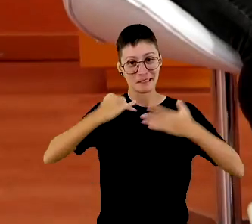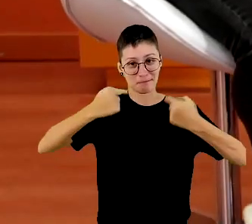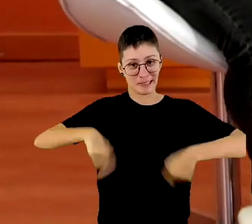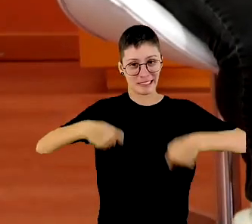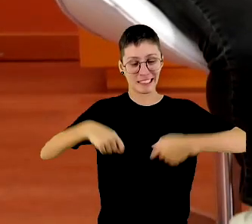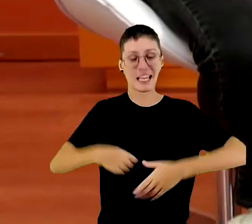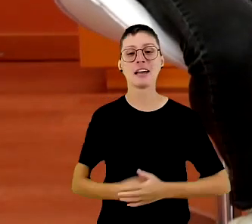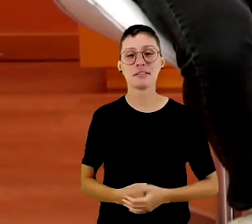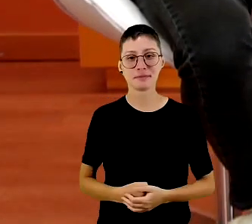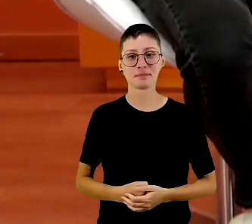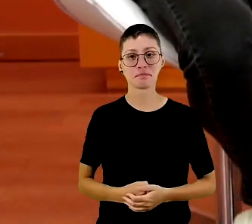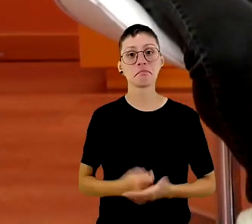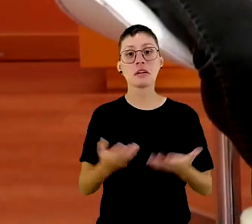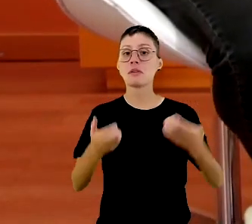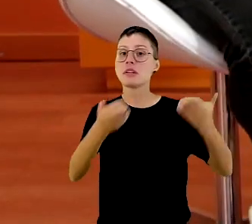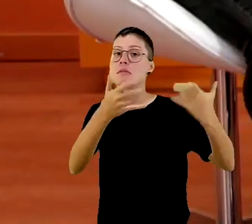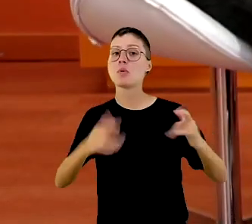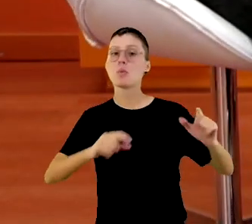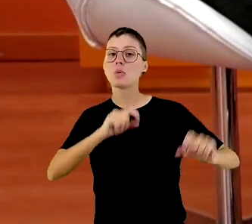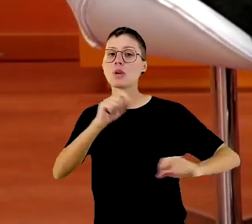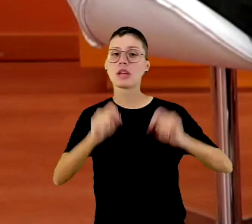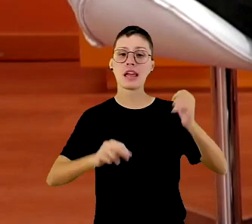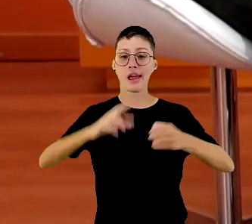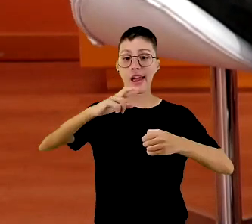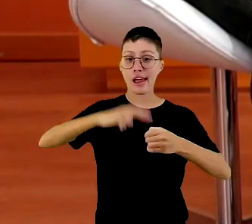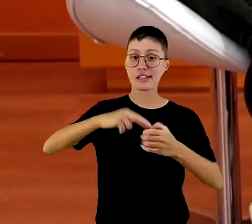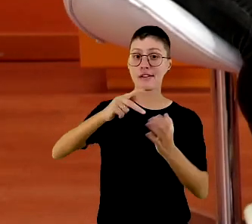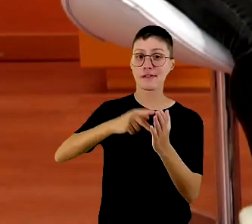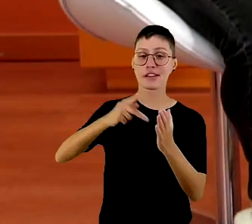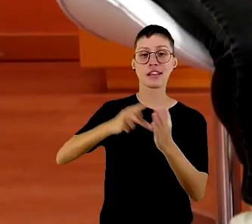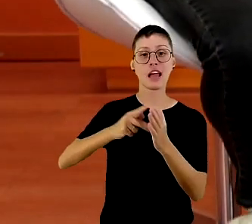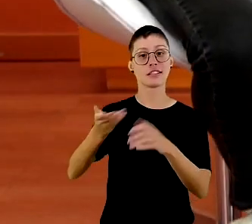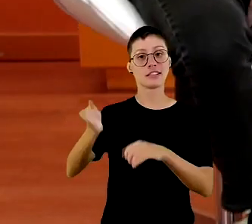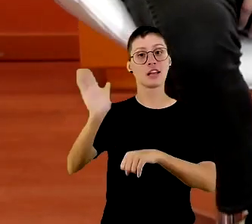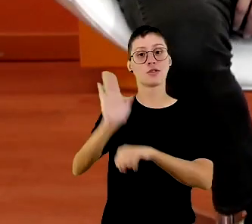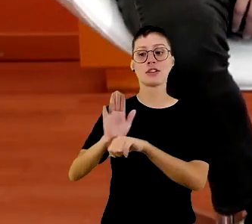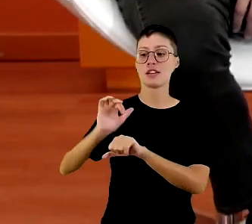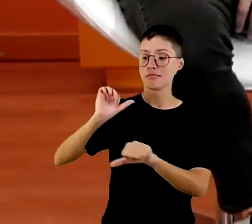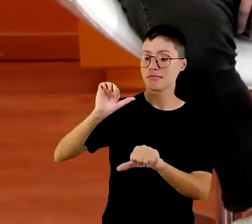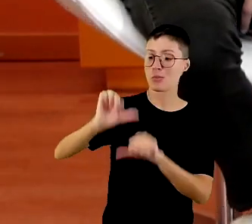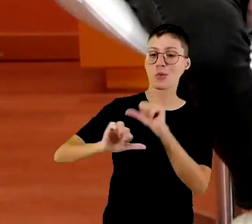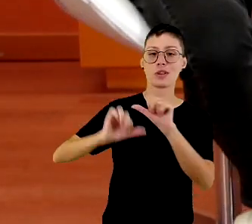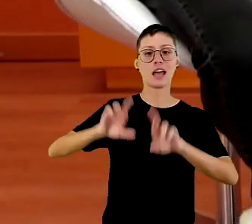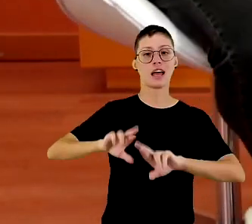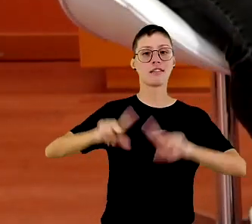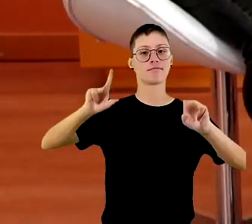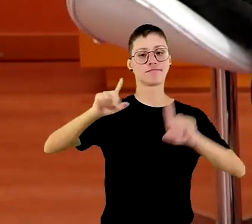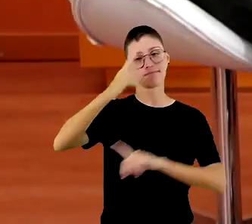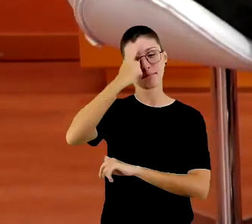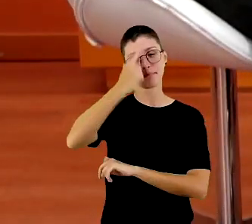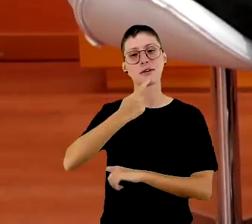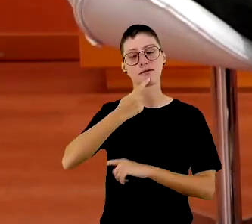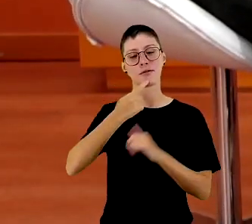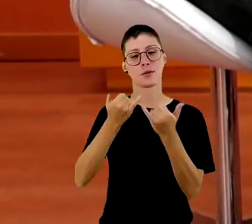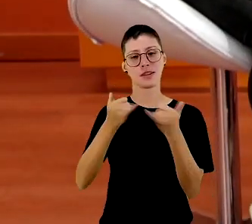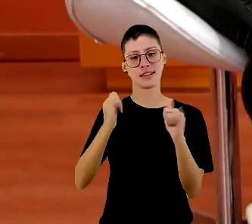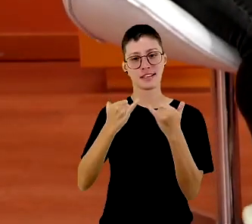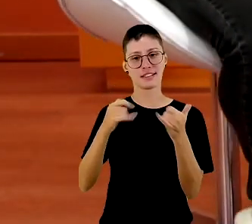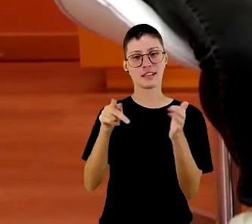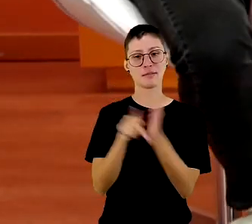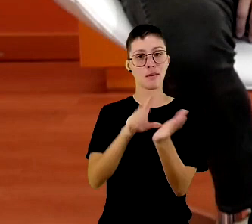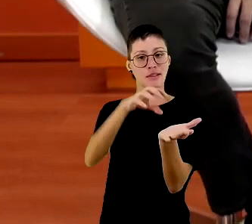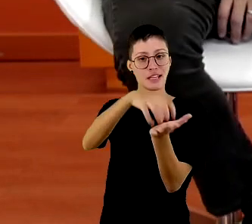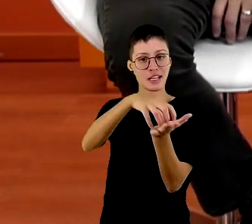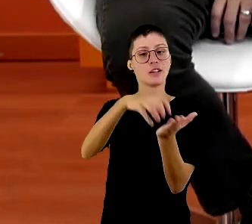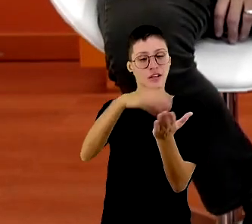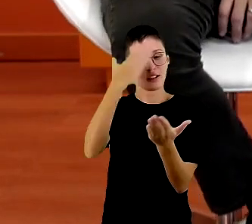Queria falar que a Raizen ela realmente está ajudando na transição energética em diversos setores. Né? E eu acho que os principais embaixadores somos